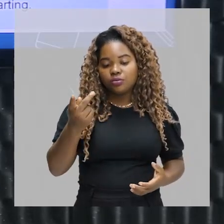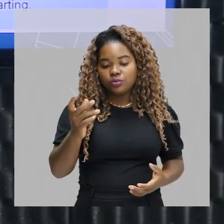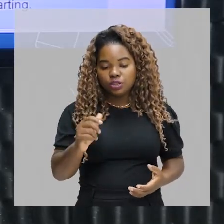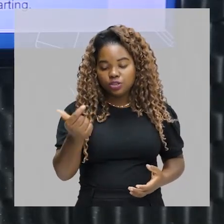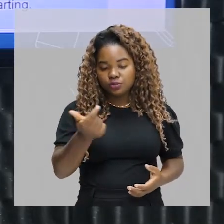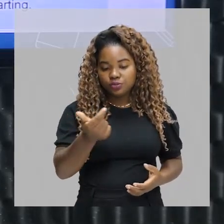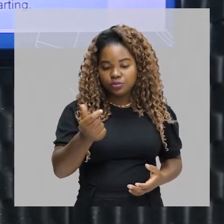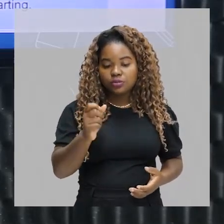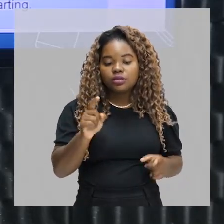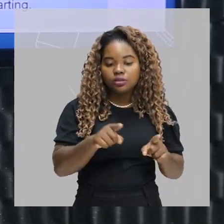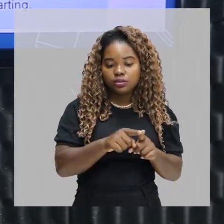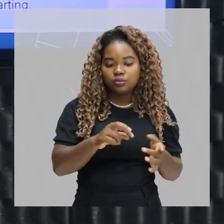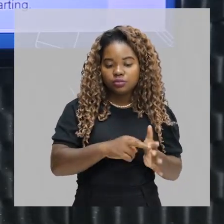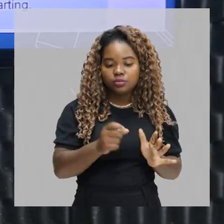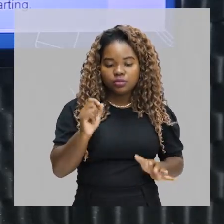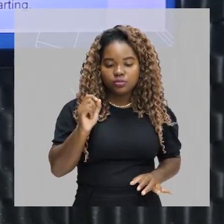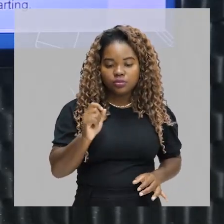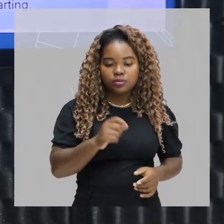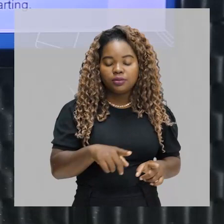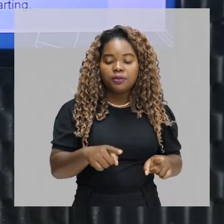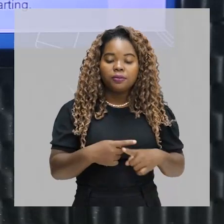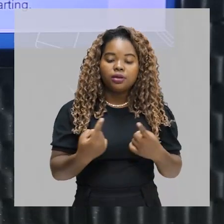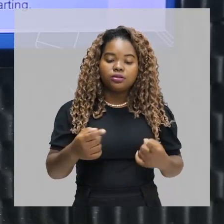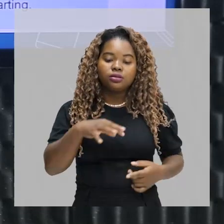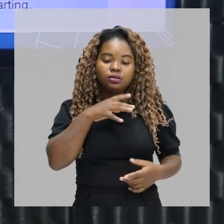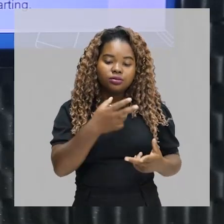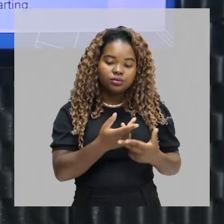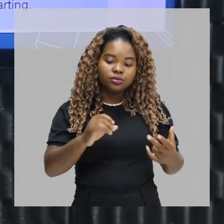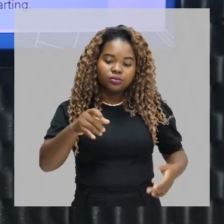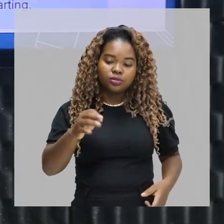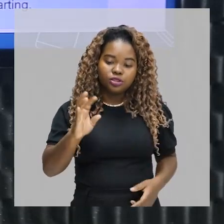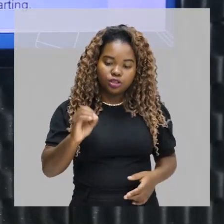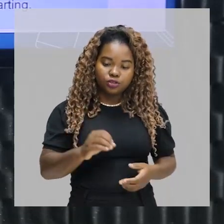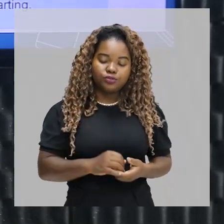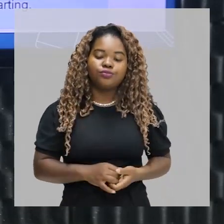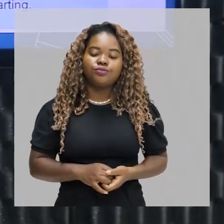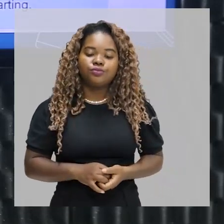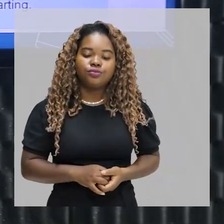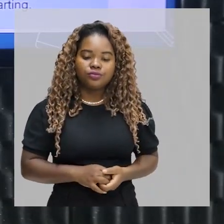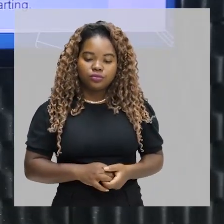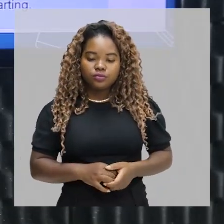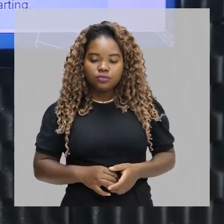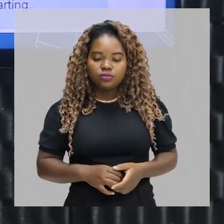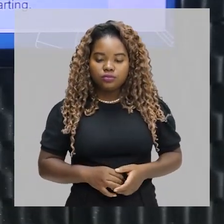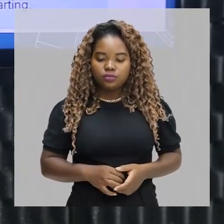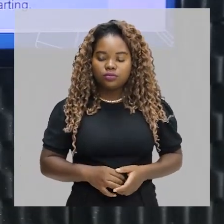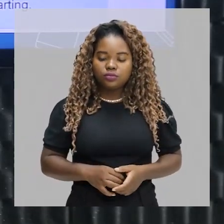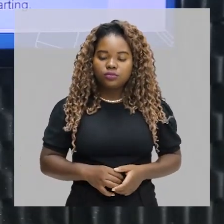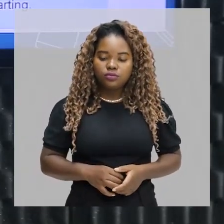também significa que, mas ele serve para animal, objeto, para tudo que não é